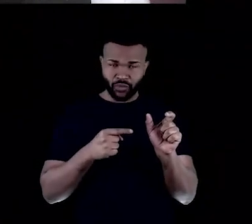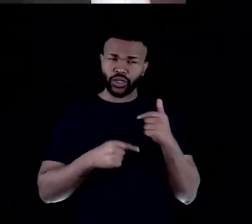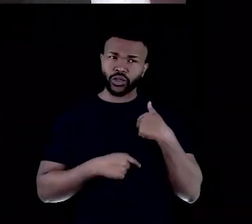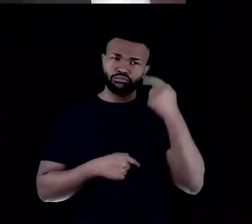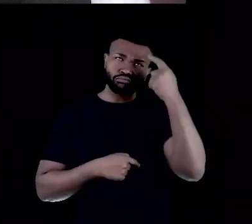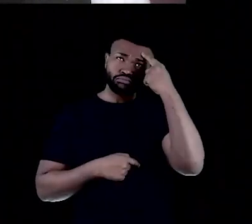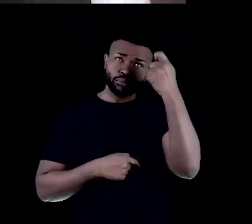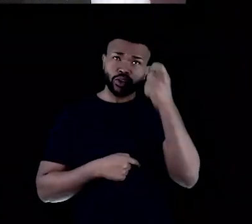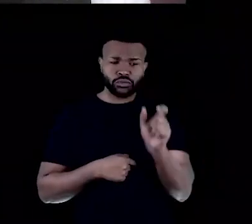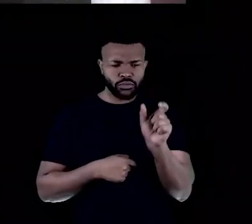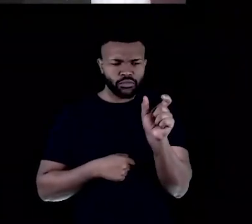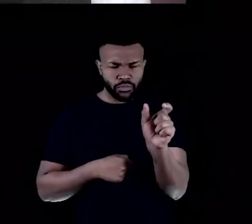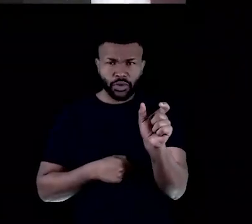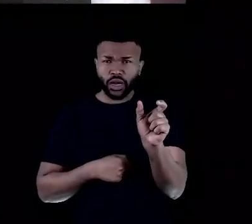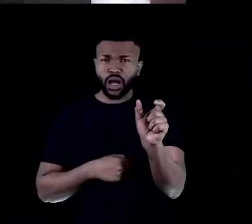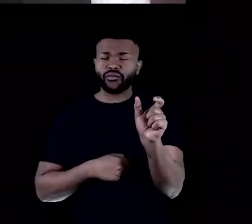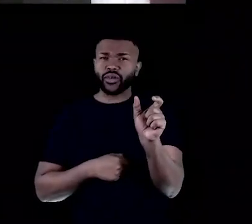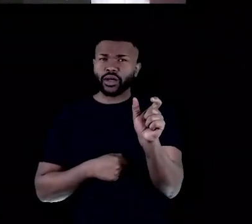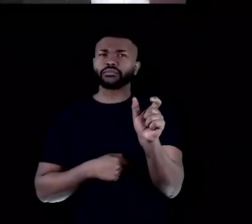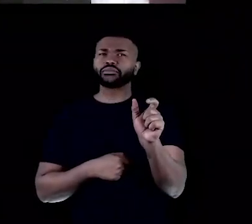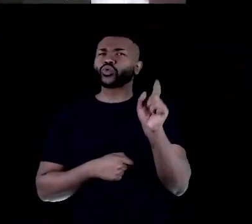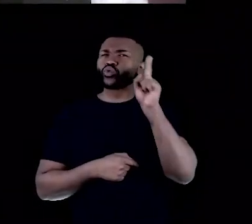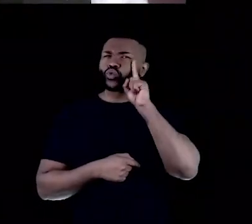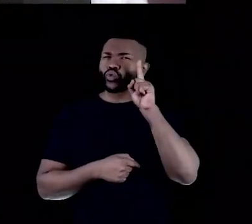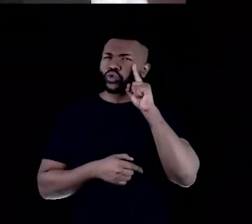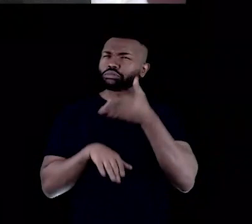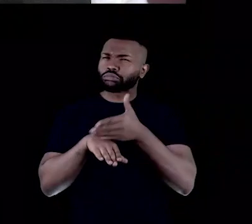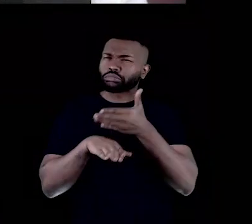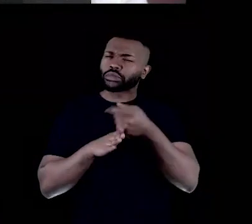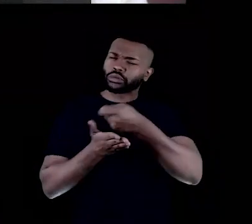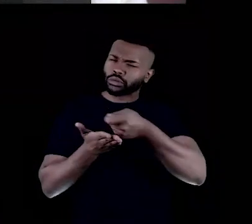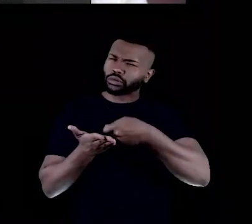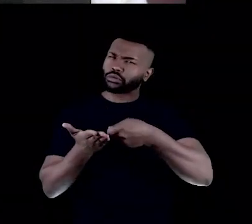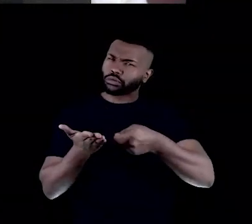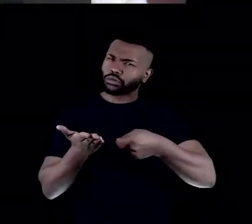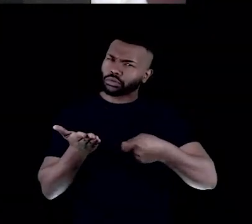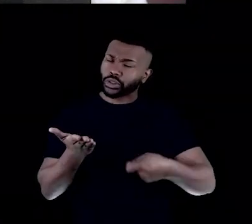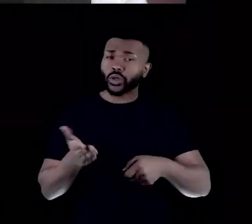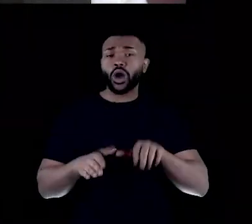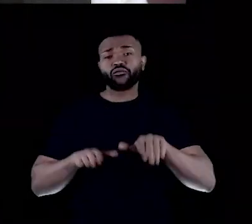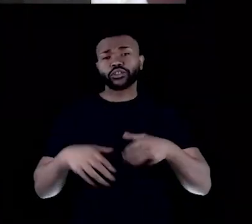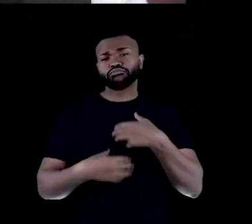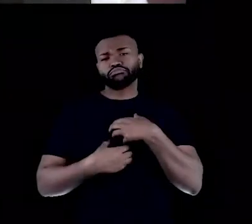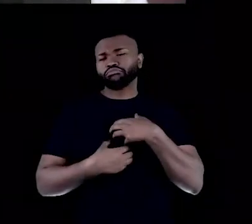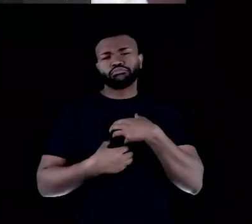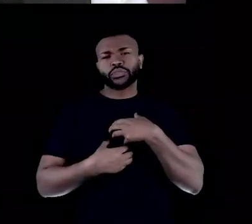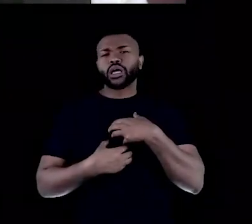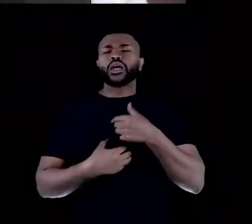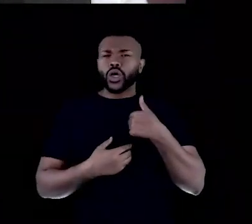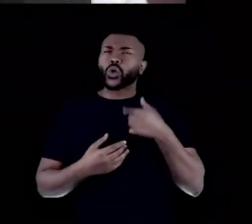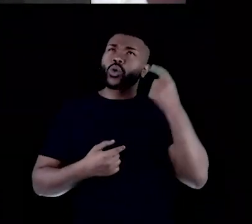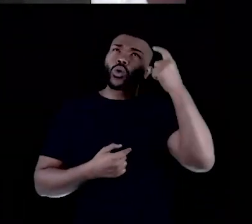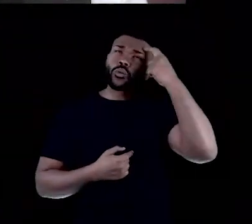palavra. Então, eu crio a palavra, eu vou desenvolvendo, eu tento ter uma escrita diária, ou quase diária. Então, mesmo quando eu não estou